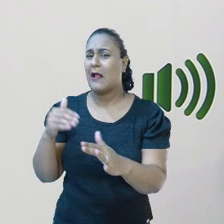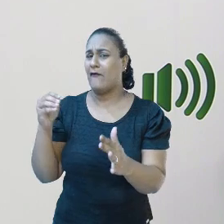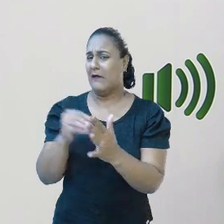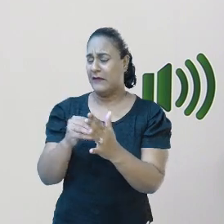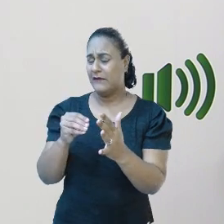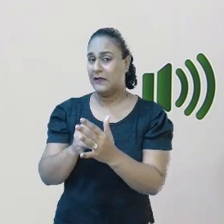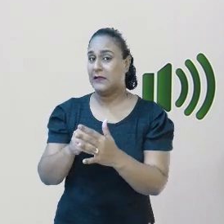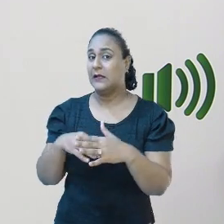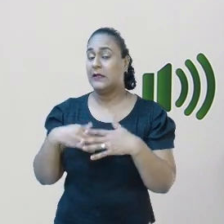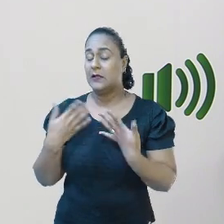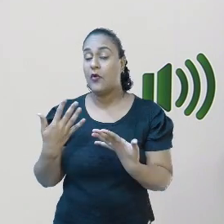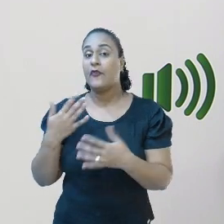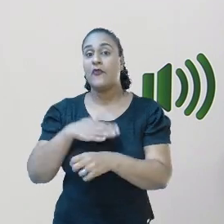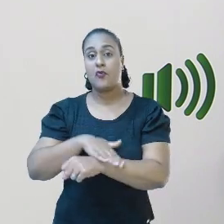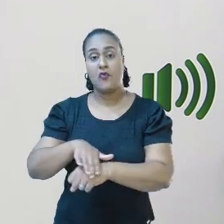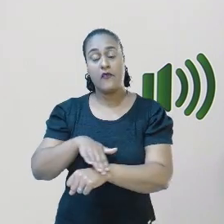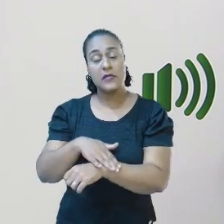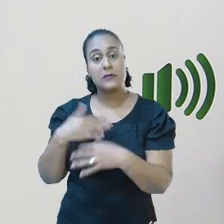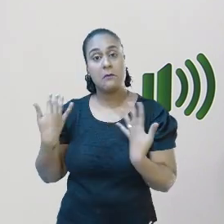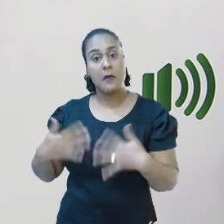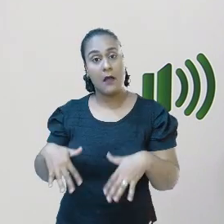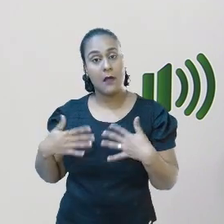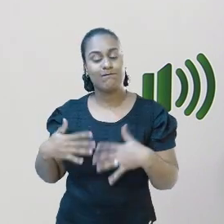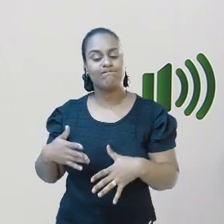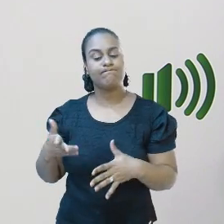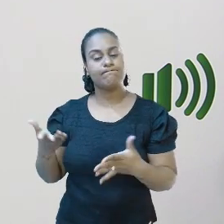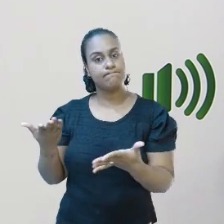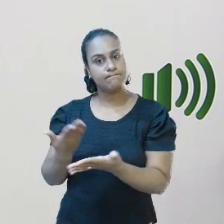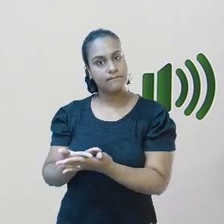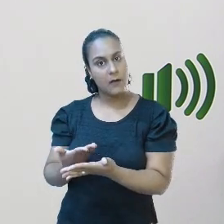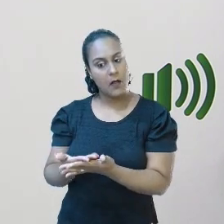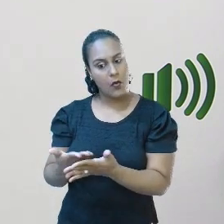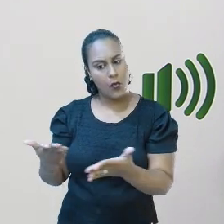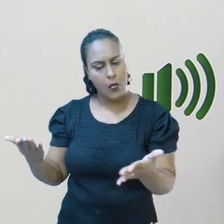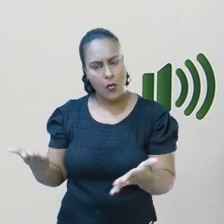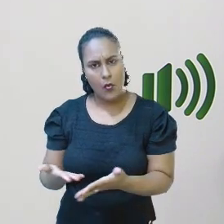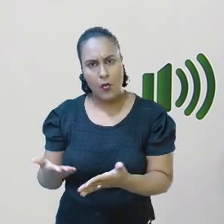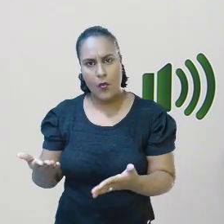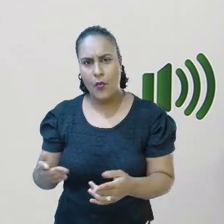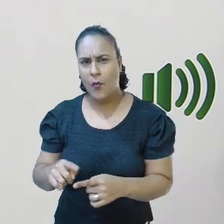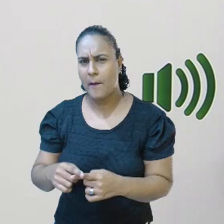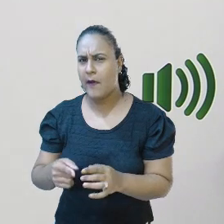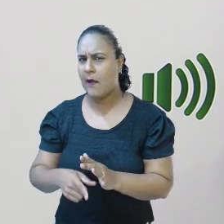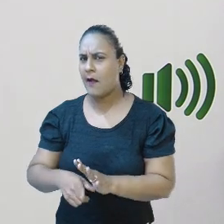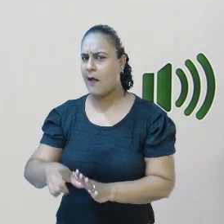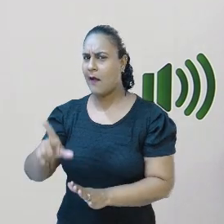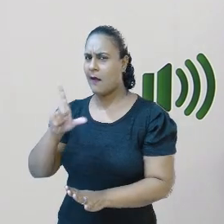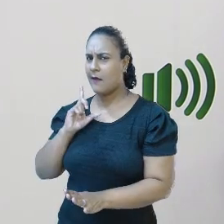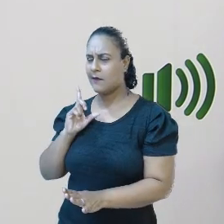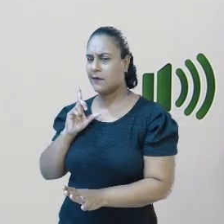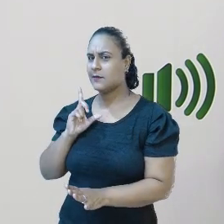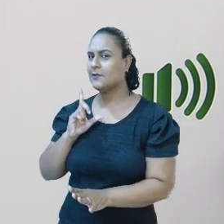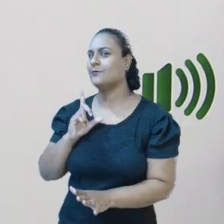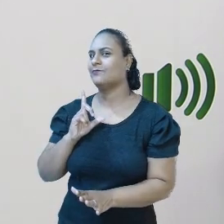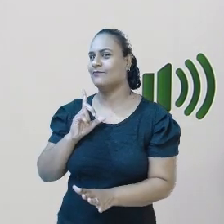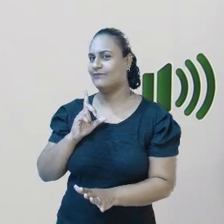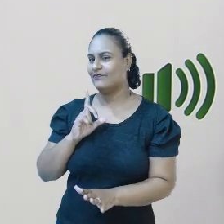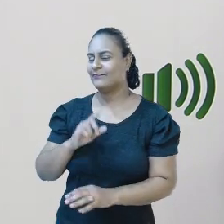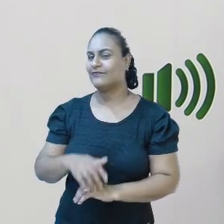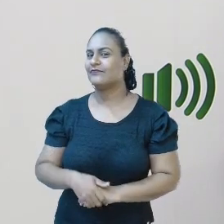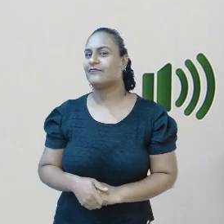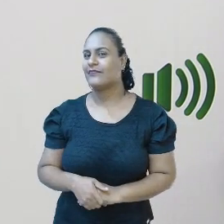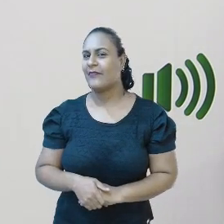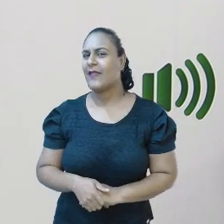conversar bastante sobre isso na aula de hoje. Mas antes, eu quero deixar para vocês